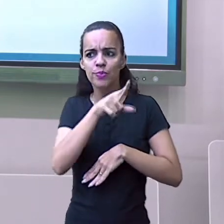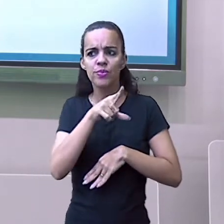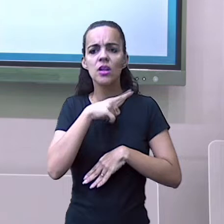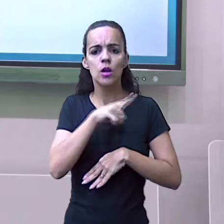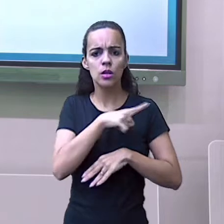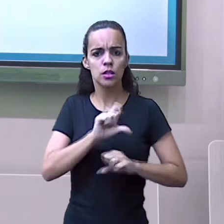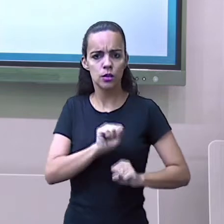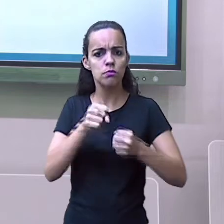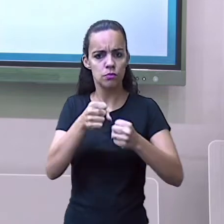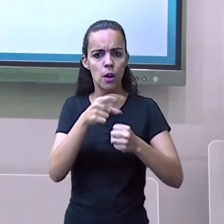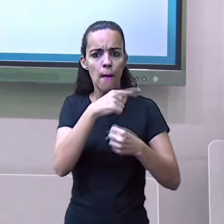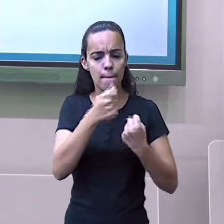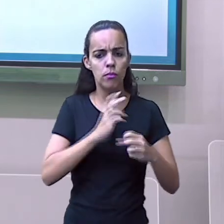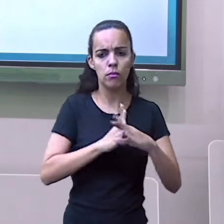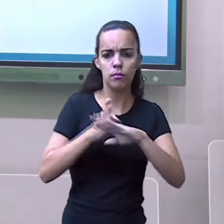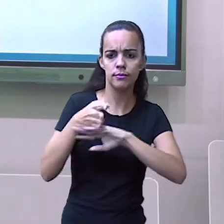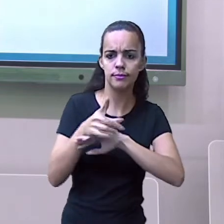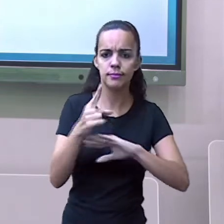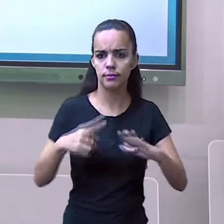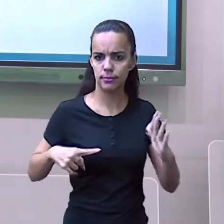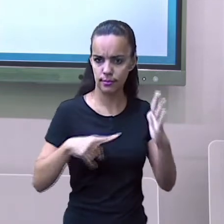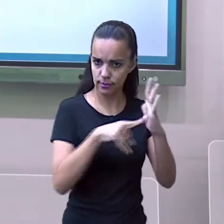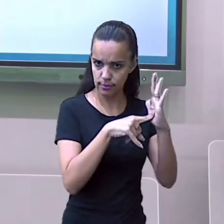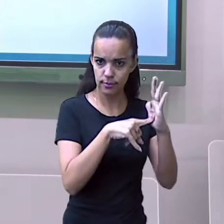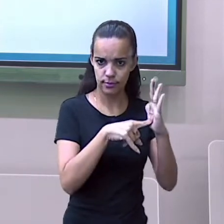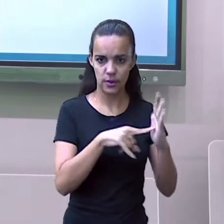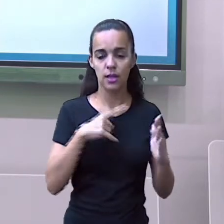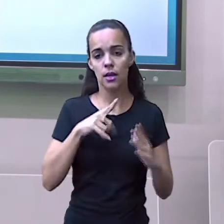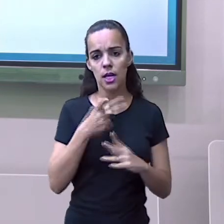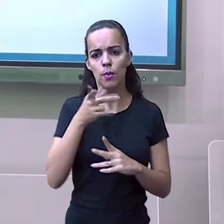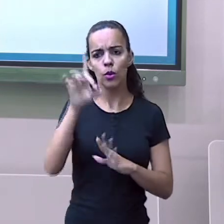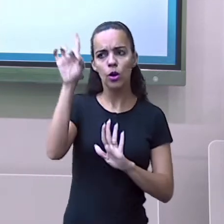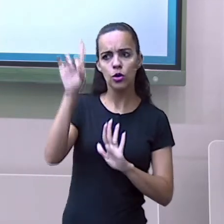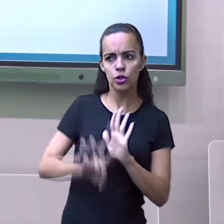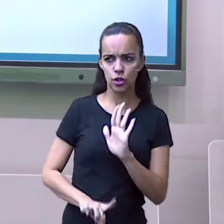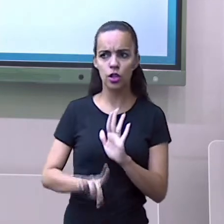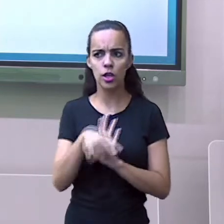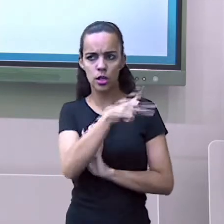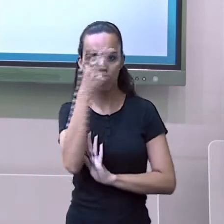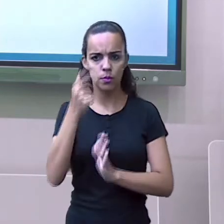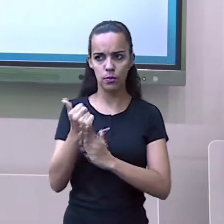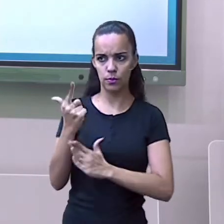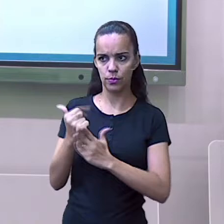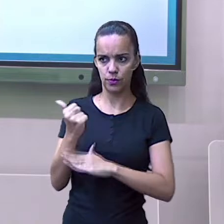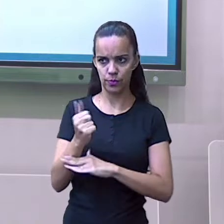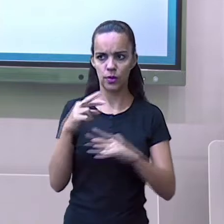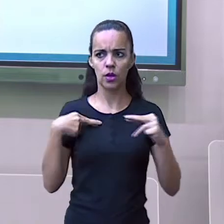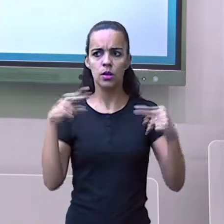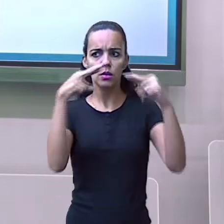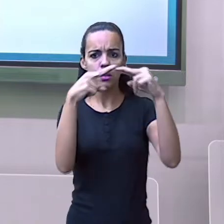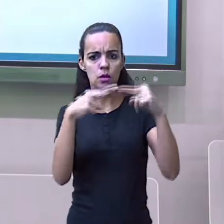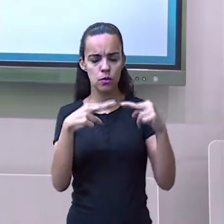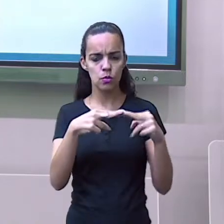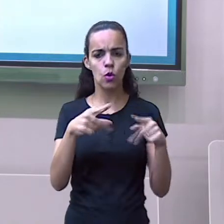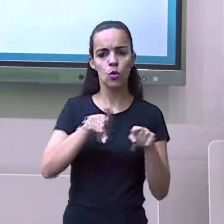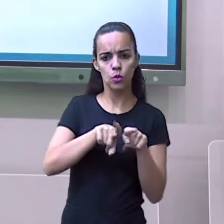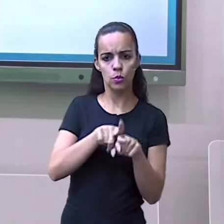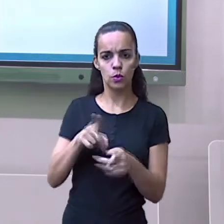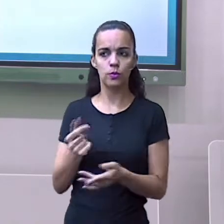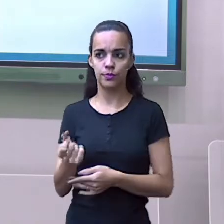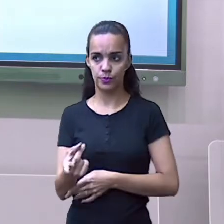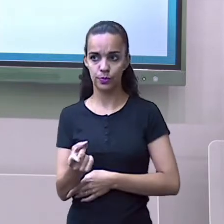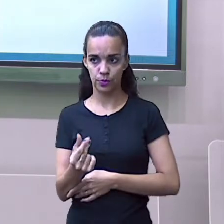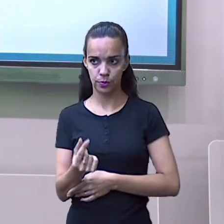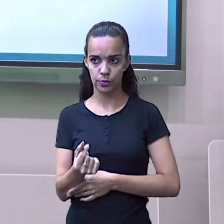e Defesa do Consumidor estão descritos os direitos norteadores da relação de consumo,